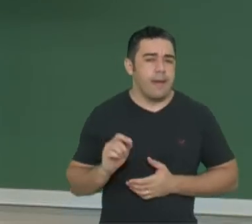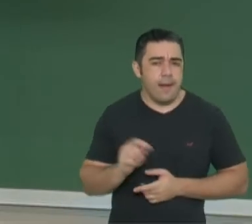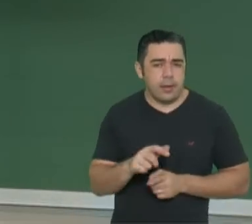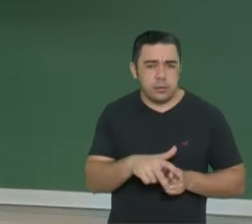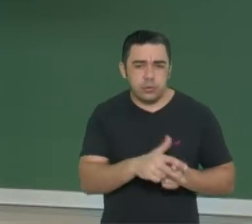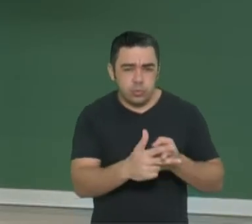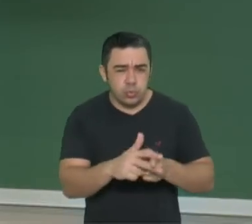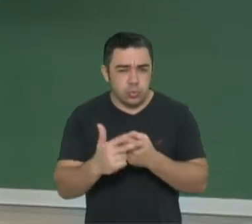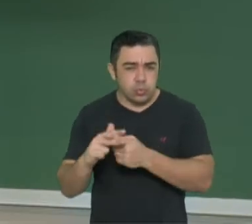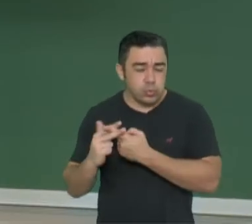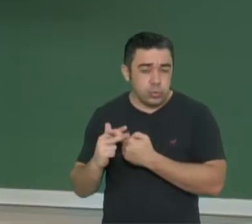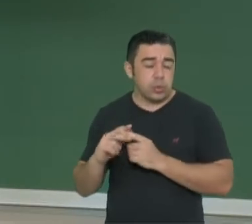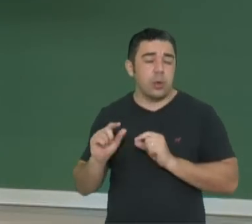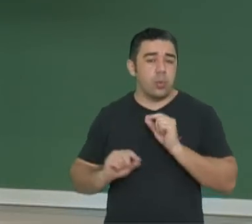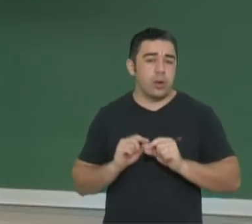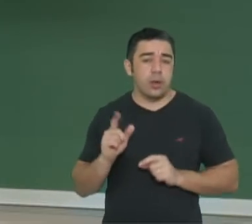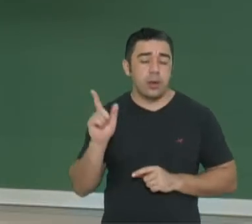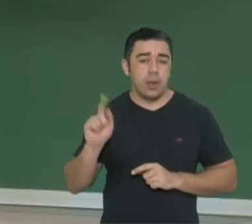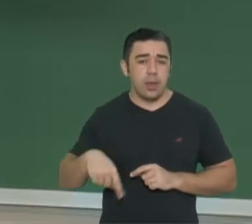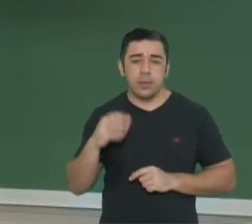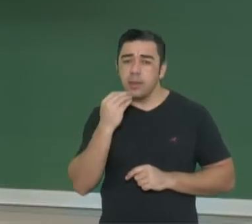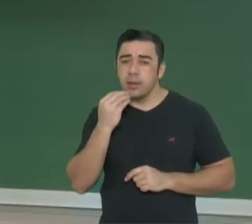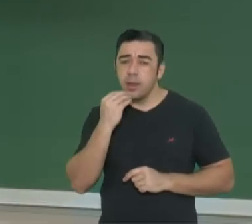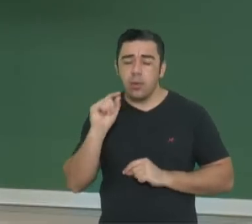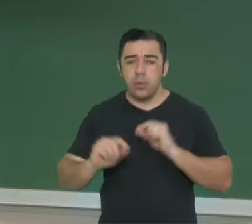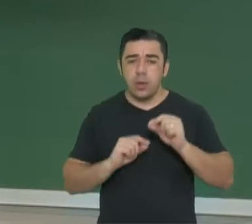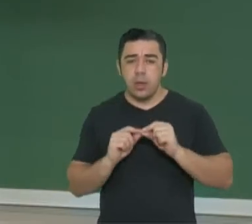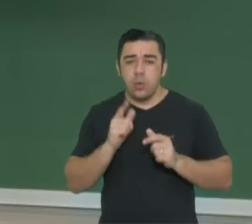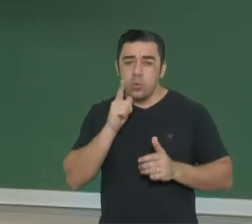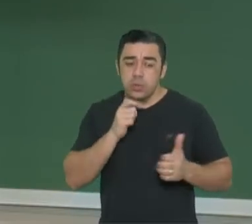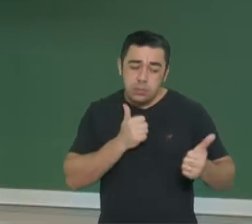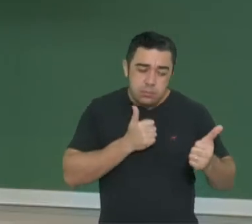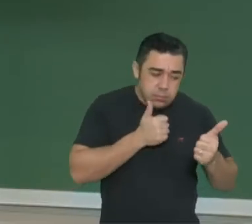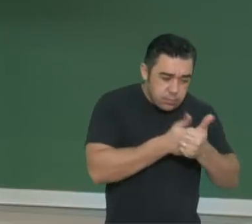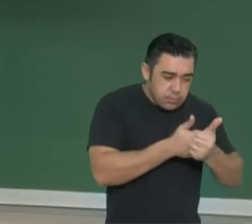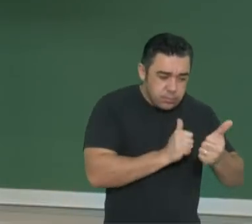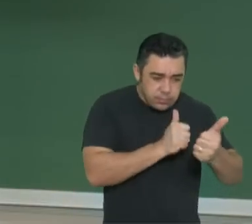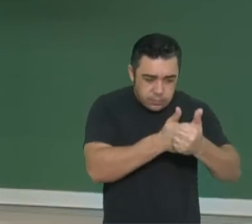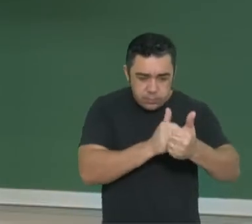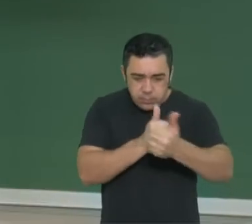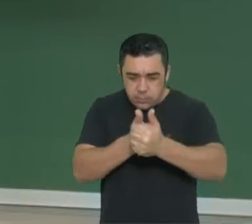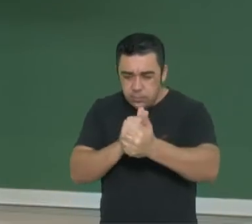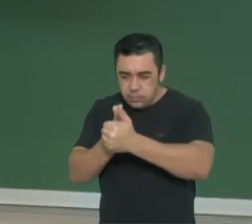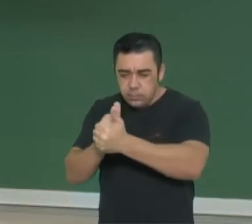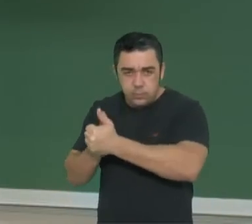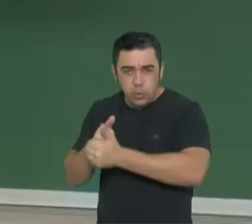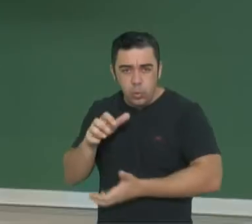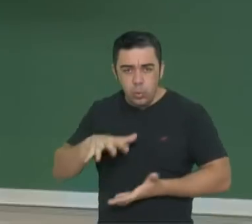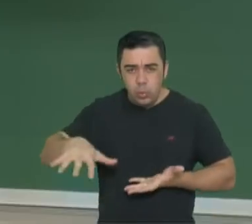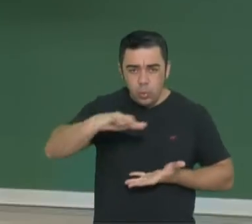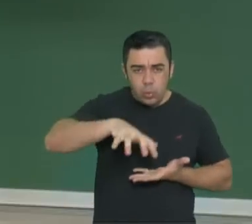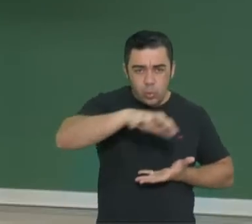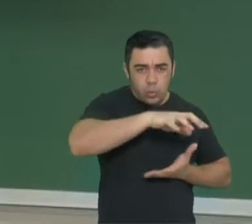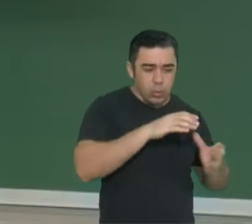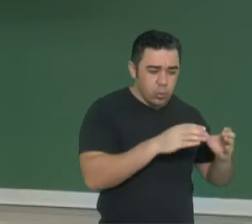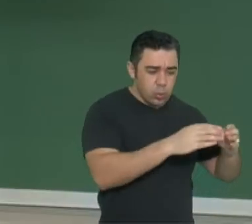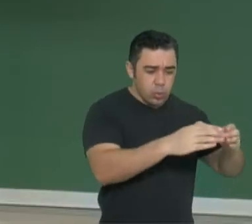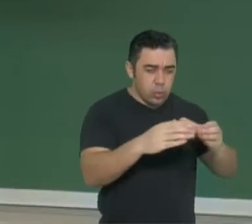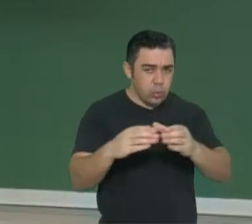essas reformas todas, melhor dizendo, ele buscava se aproximar das camadas populares e da classe